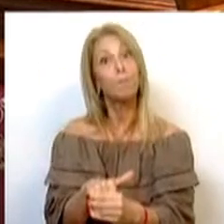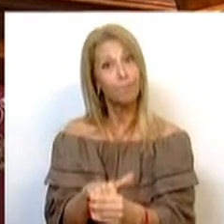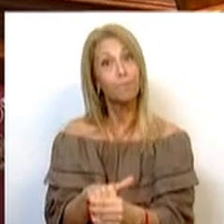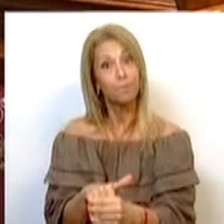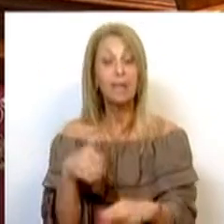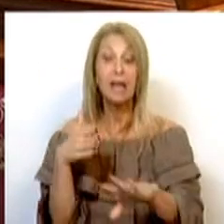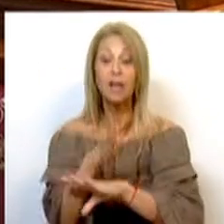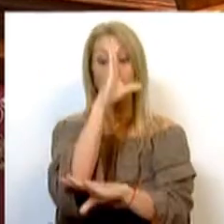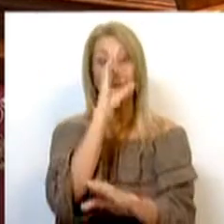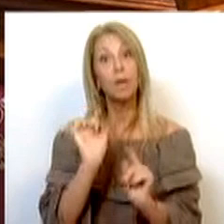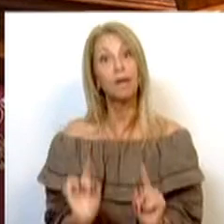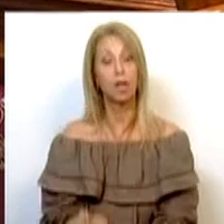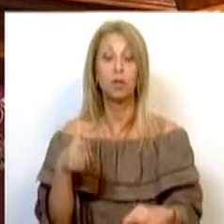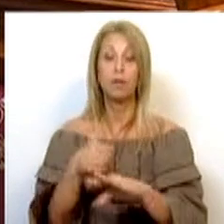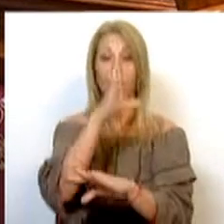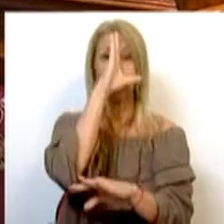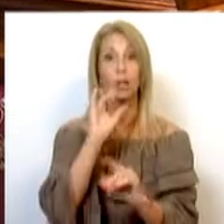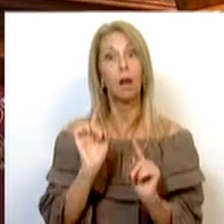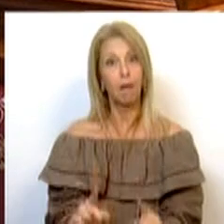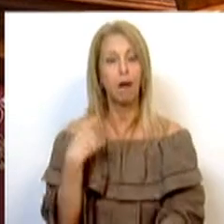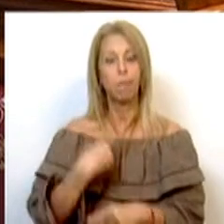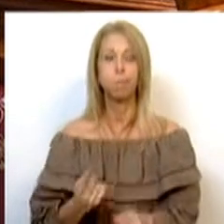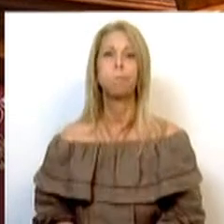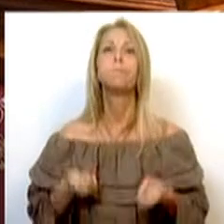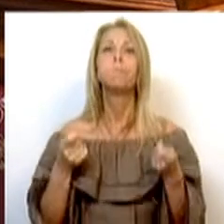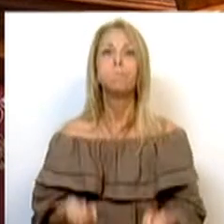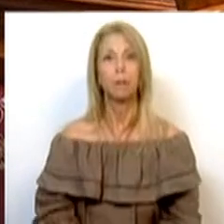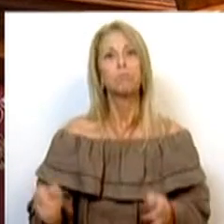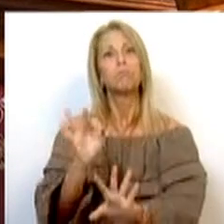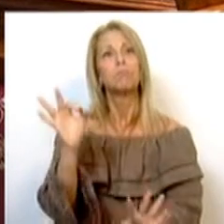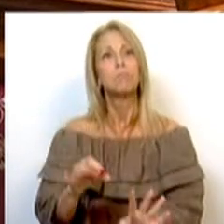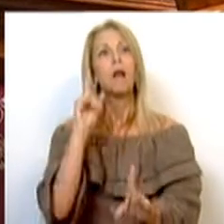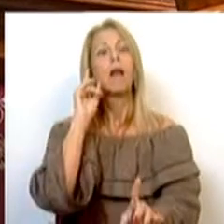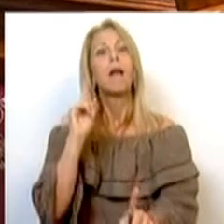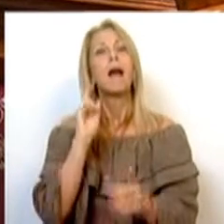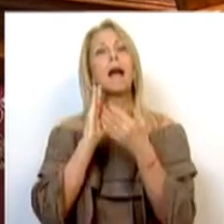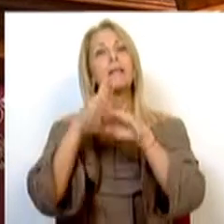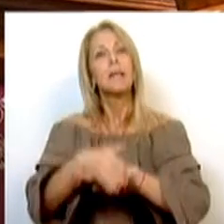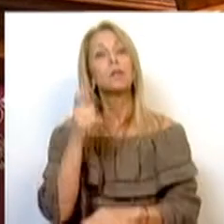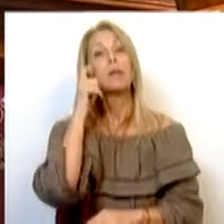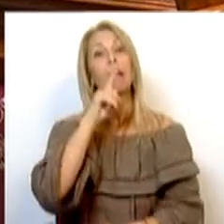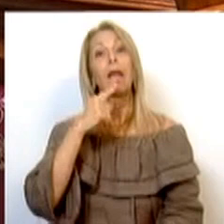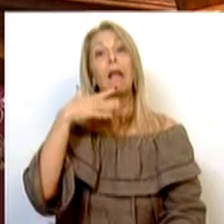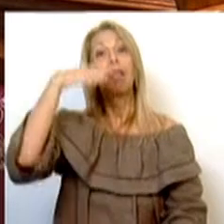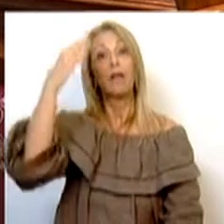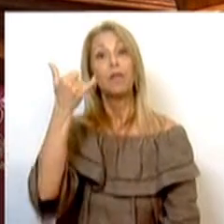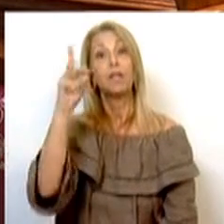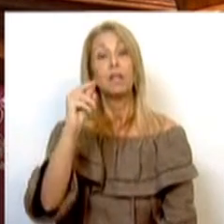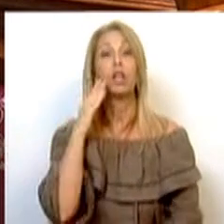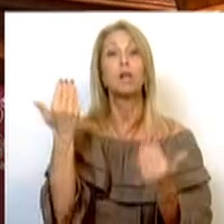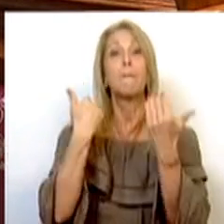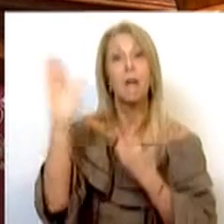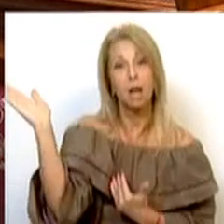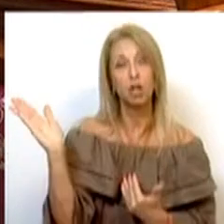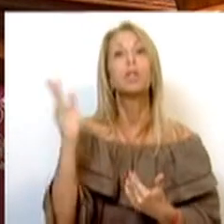com este Ministério que mantemos a aposta no contingente de acesso dos mais de 23 anos e iremos simplificar os procedimentos